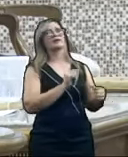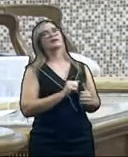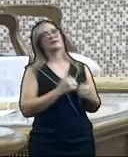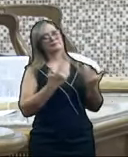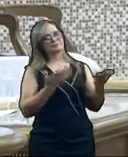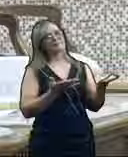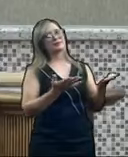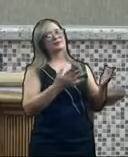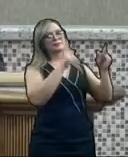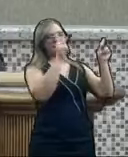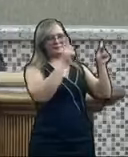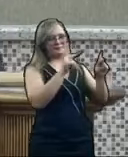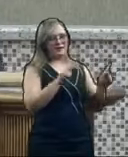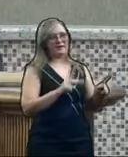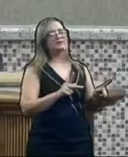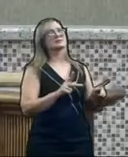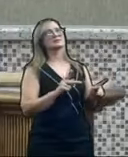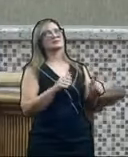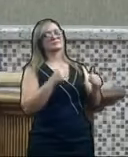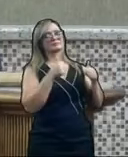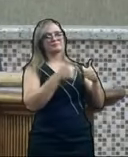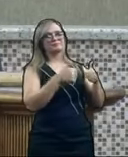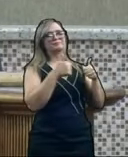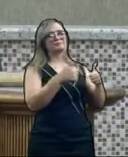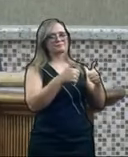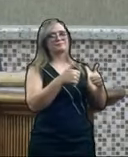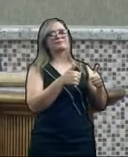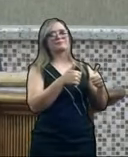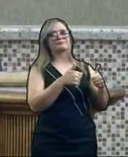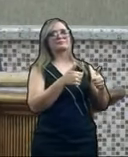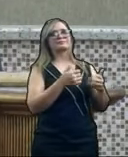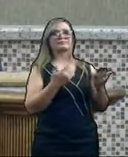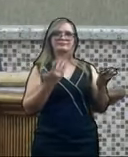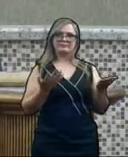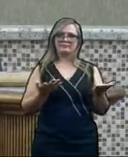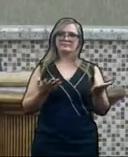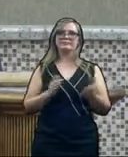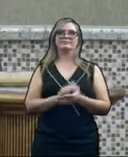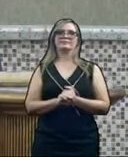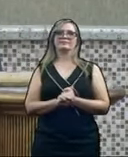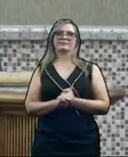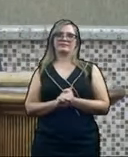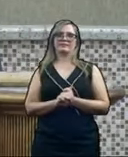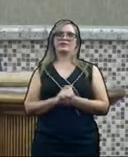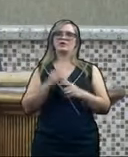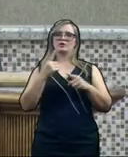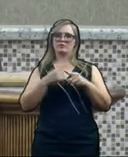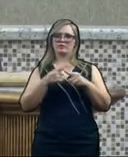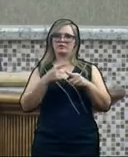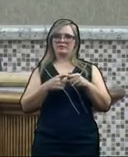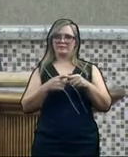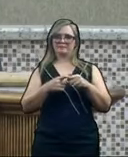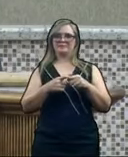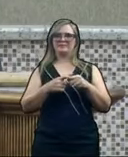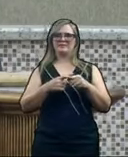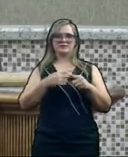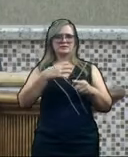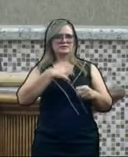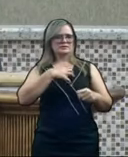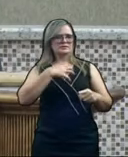me visitou e falou para eu não te fazer mal ou seja o coração de labão era para enfrentar o mal contra o genro